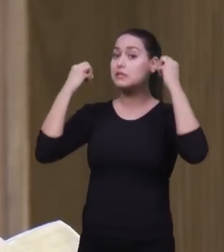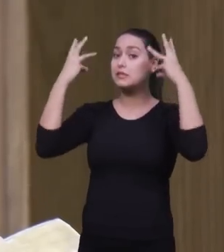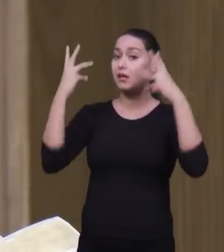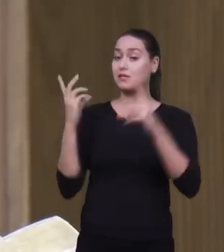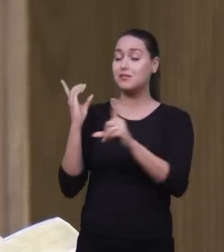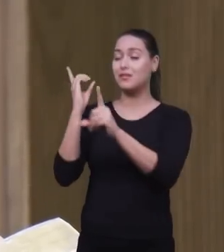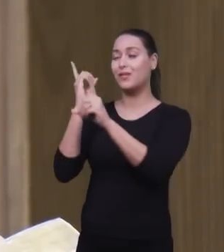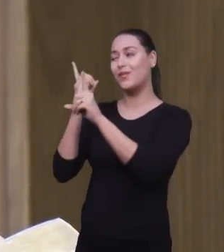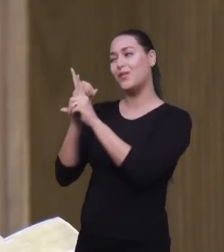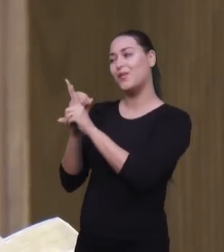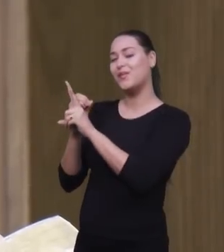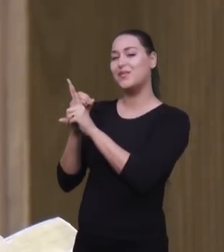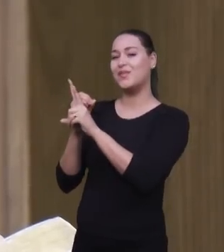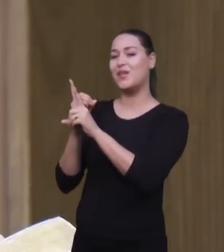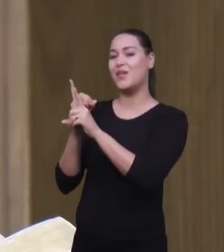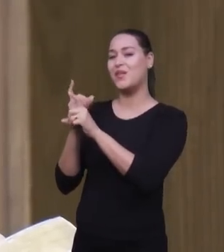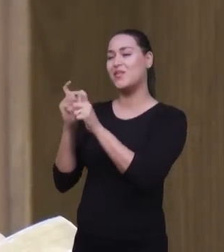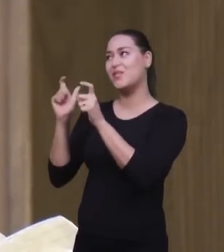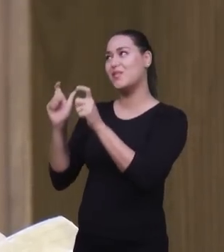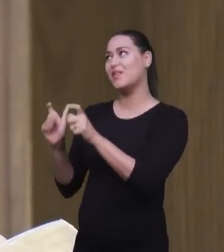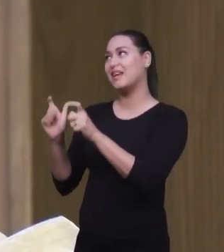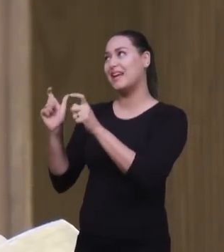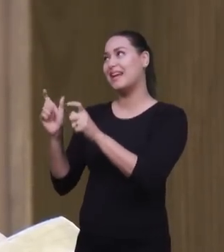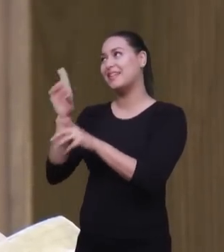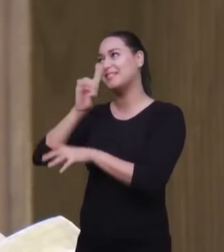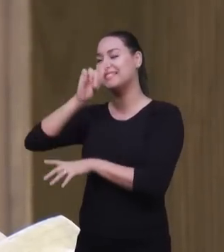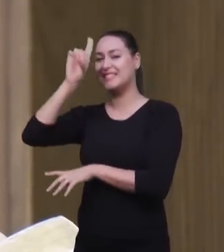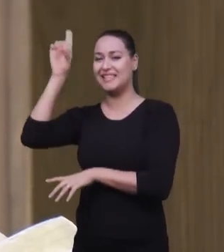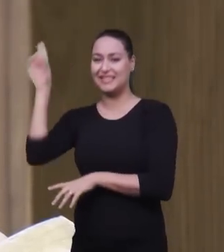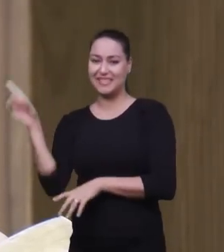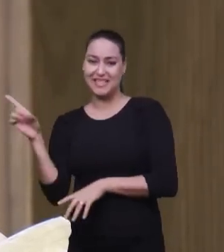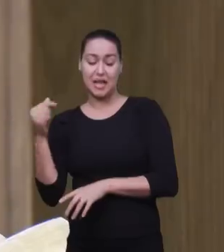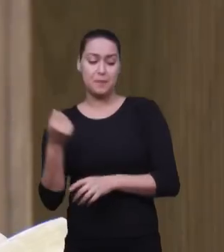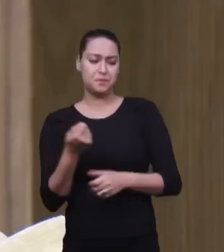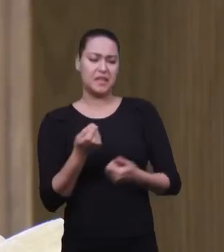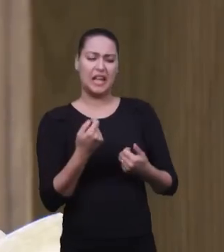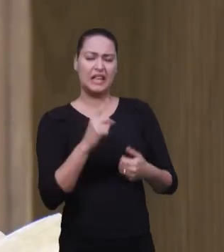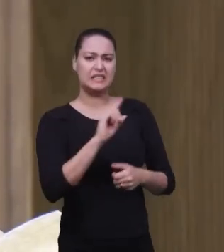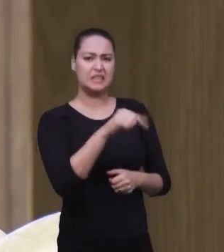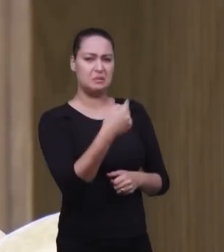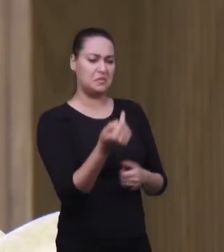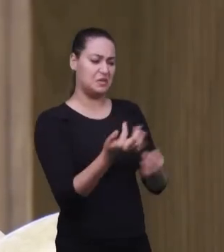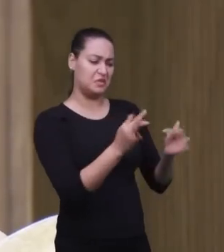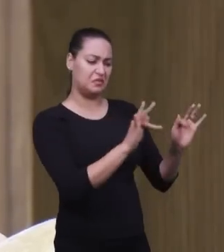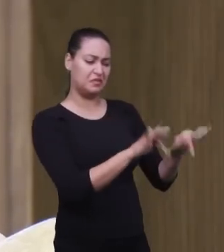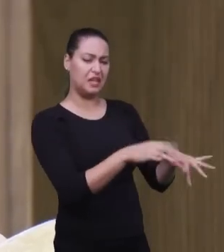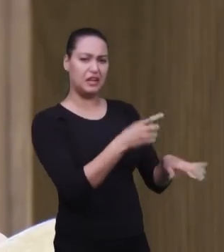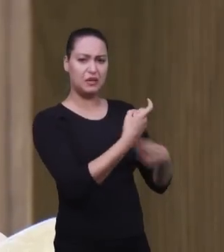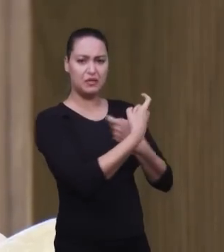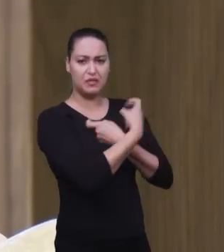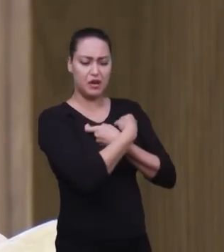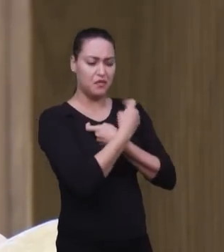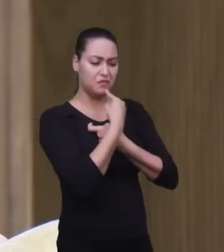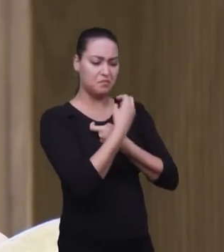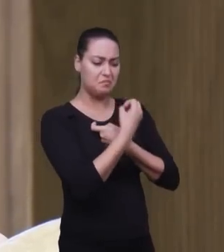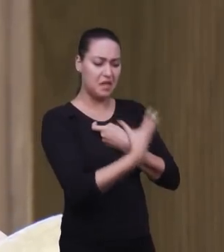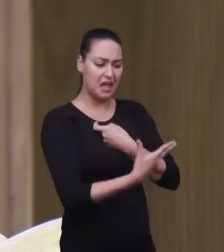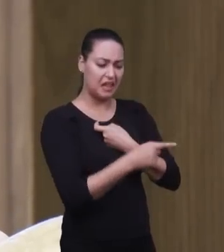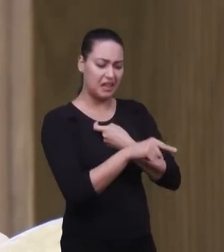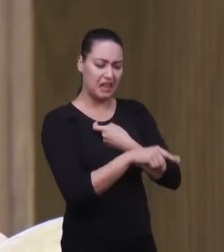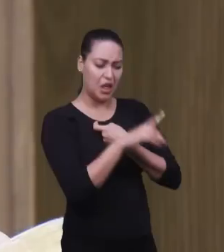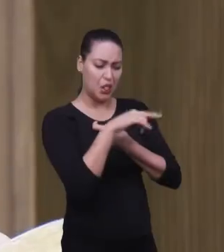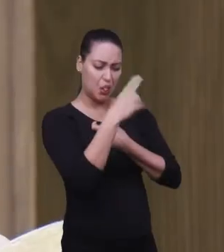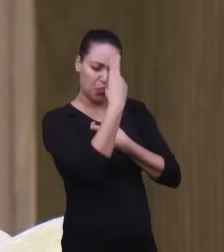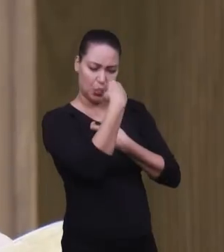passagem maravilhosa em Êxodo, quando ele se volta para Faraó, finalizando a sua interação com ele, dizendo: bem